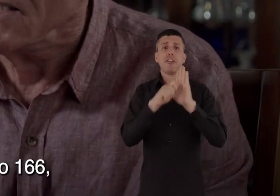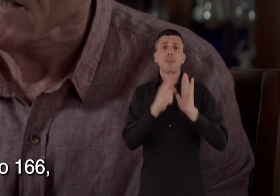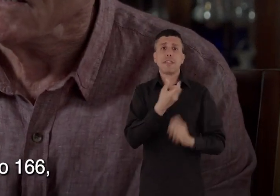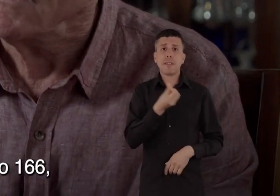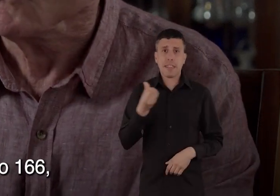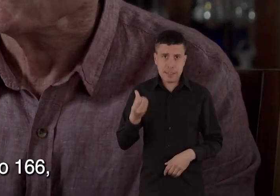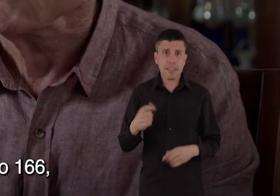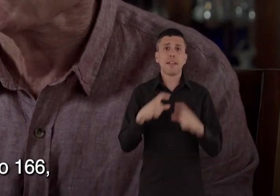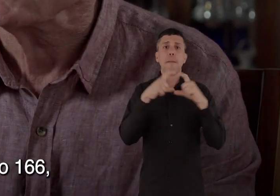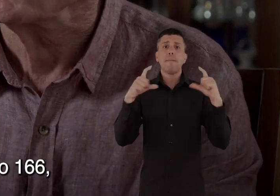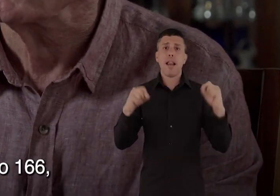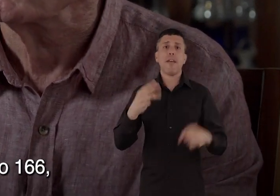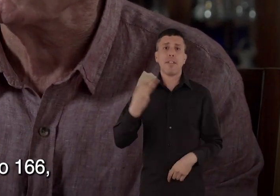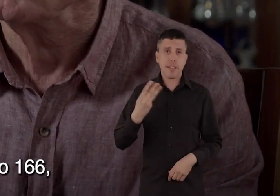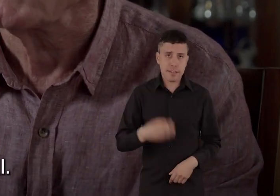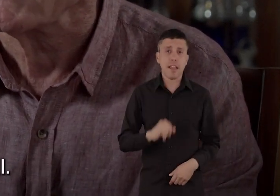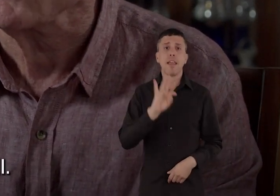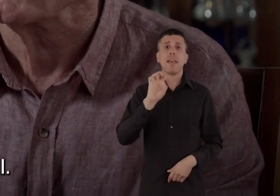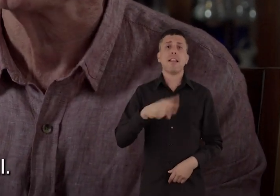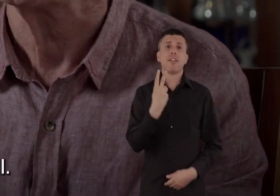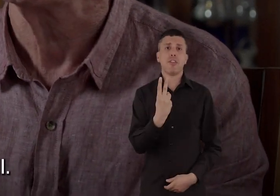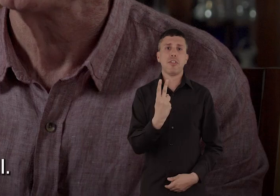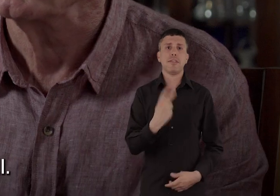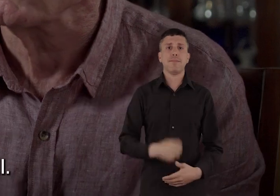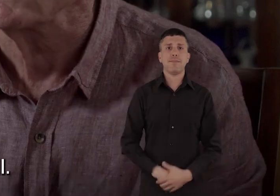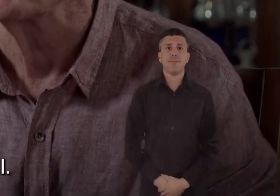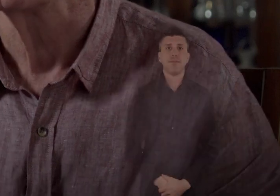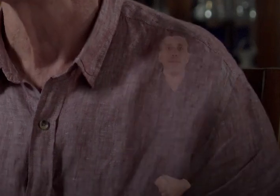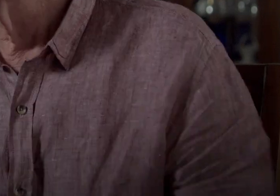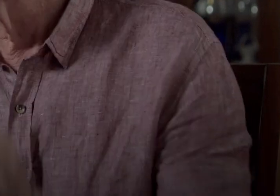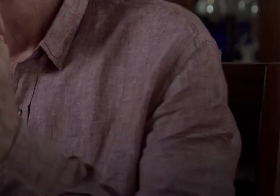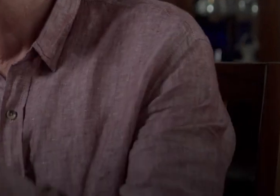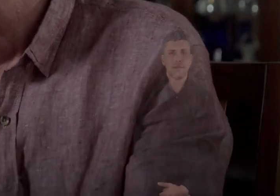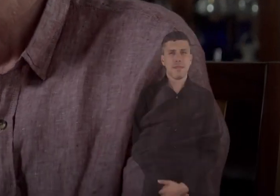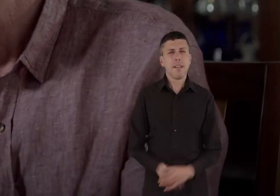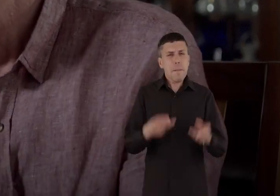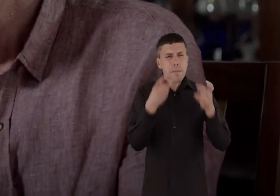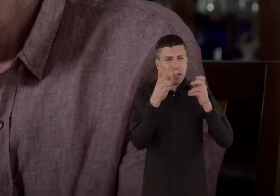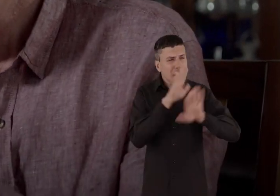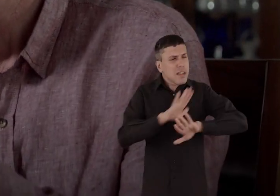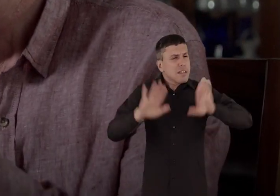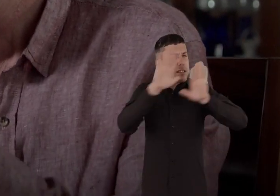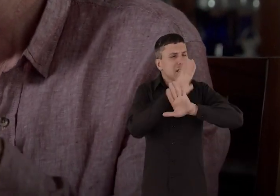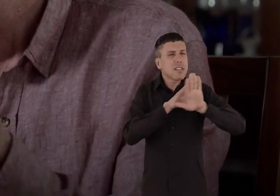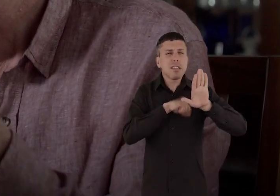B no artigo 166, parágrafo 3º, item 2. Vejam